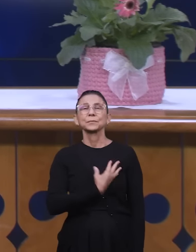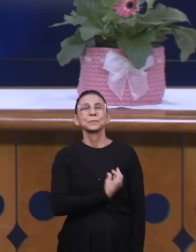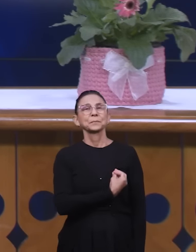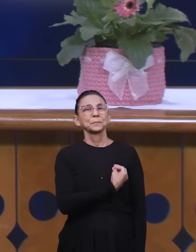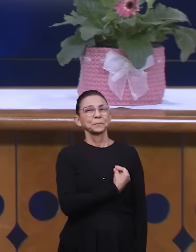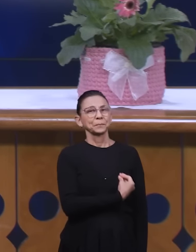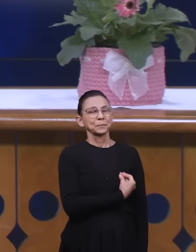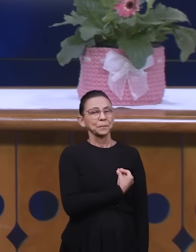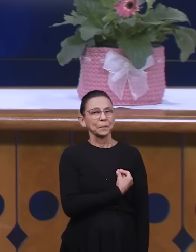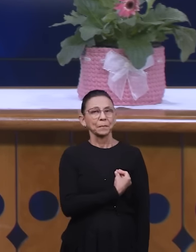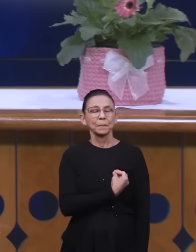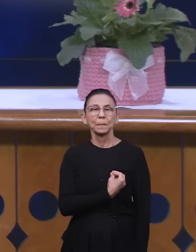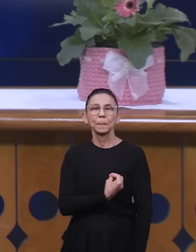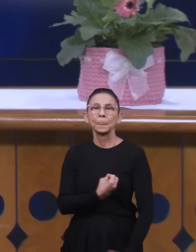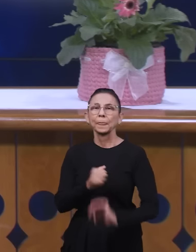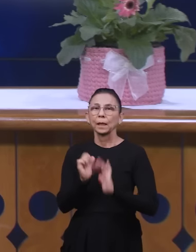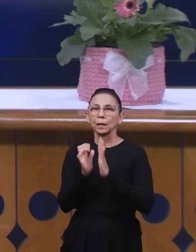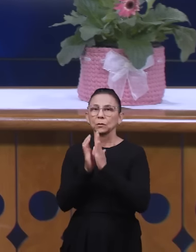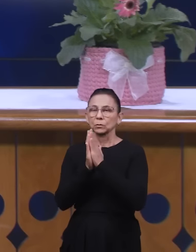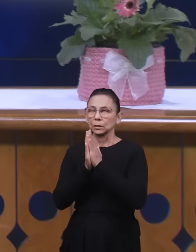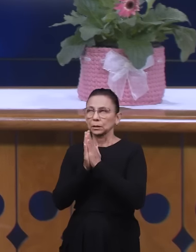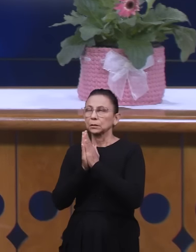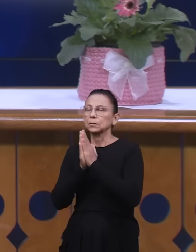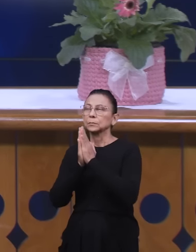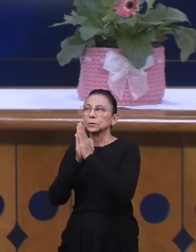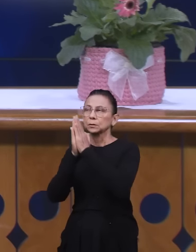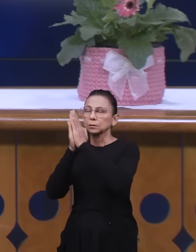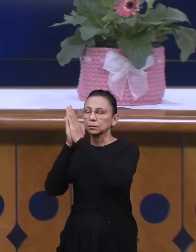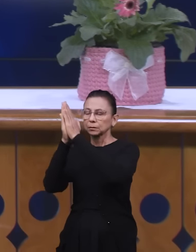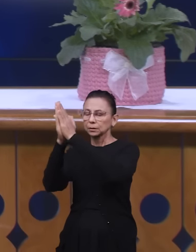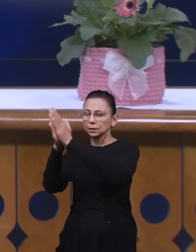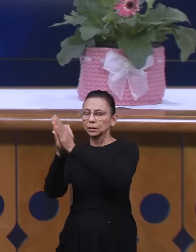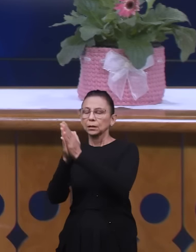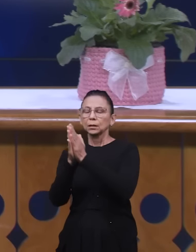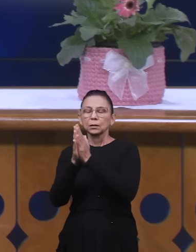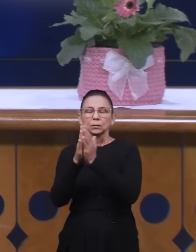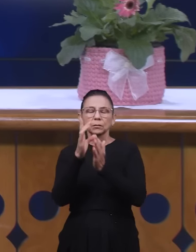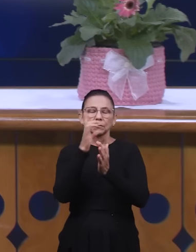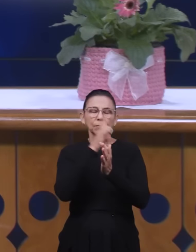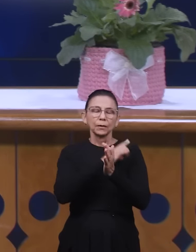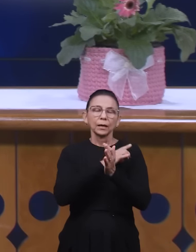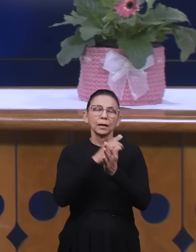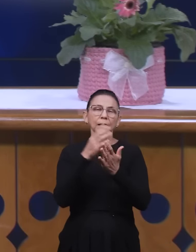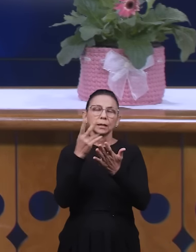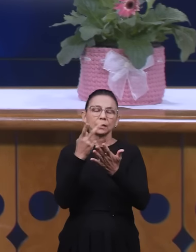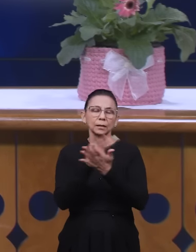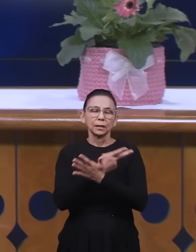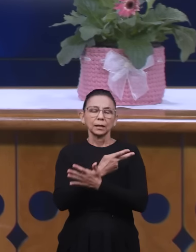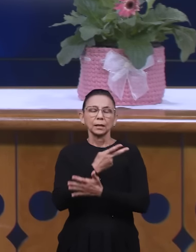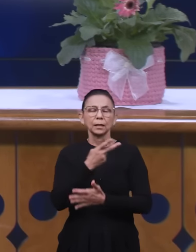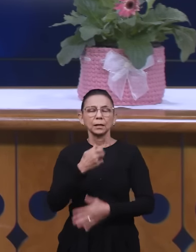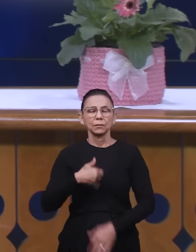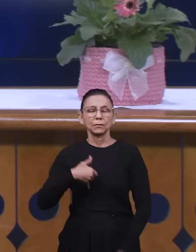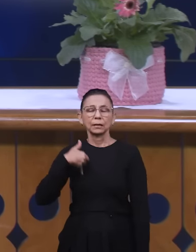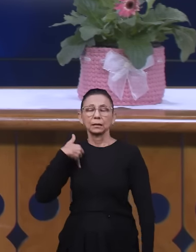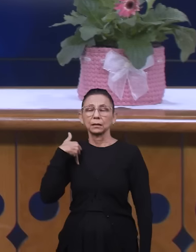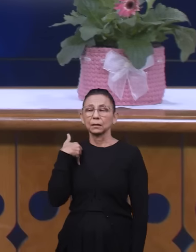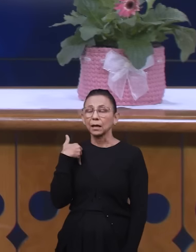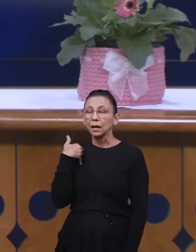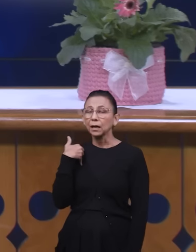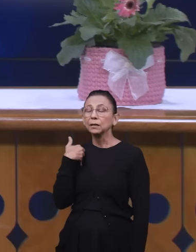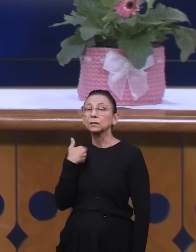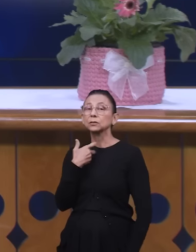Senhor, nós colocamos a nossa carne, o nosso eu, a nossa mente,